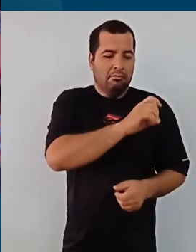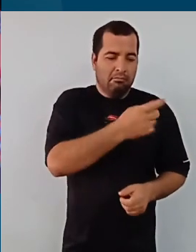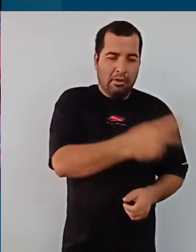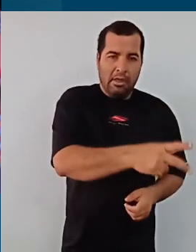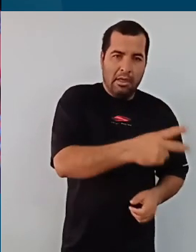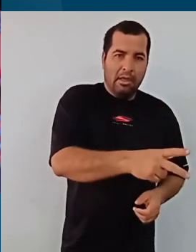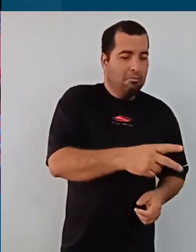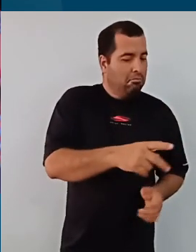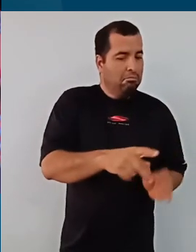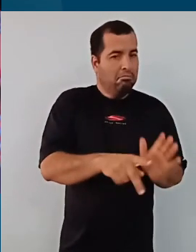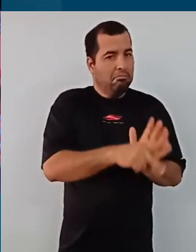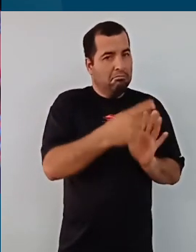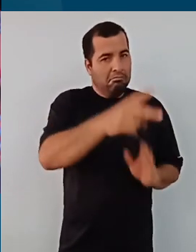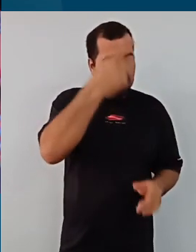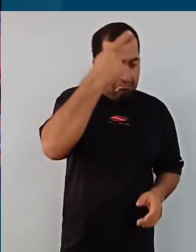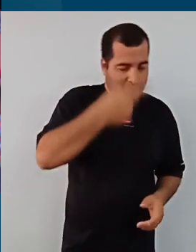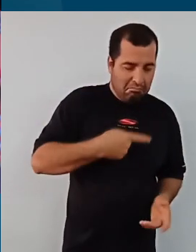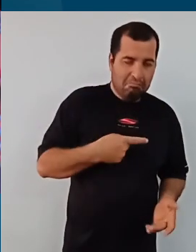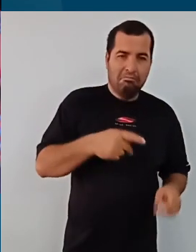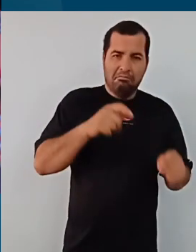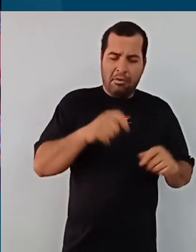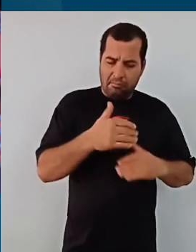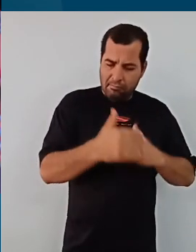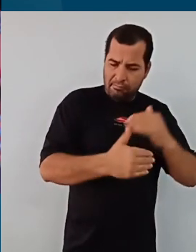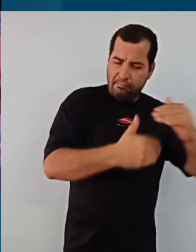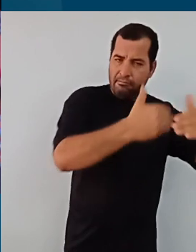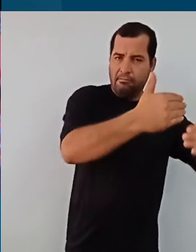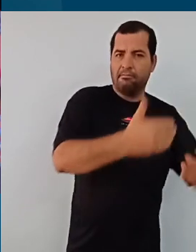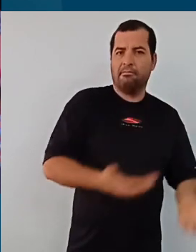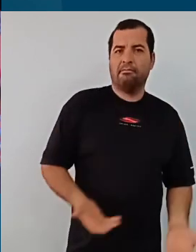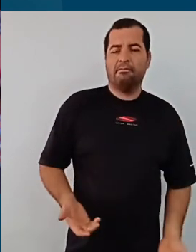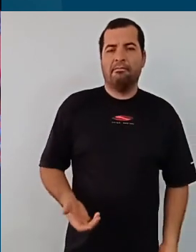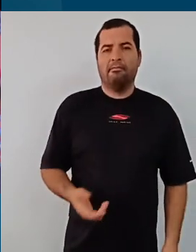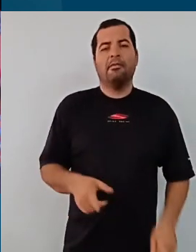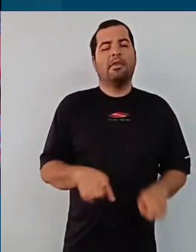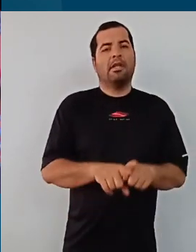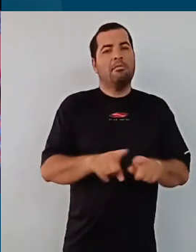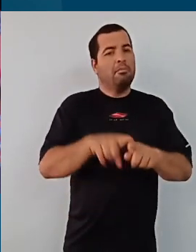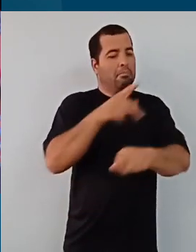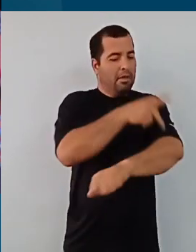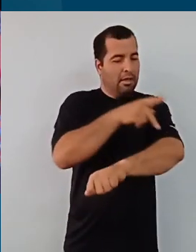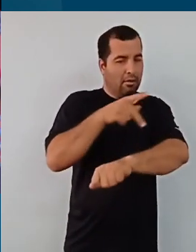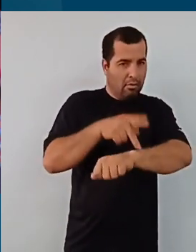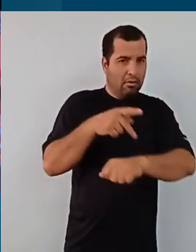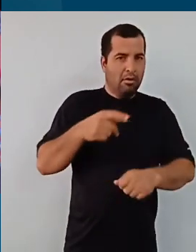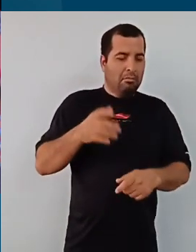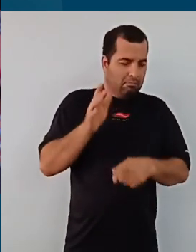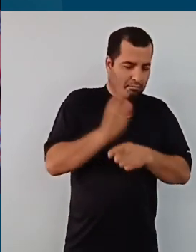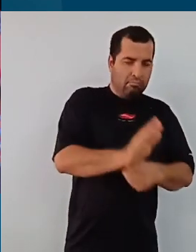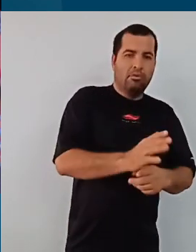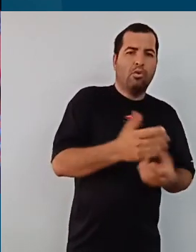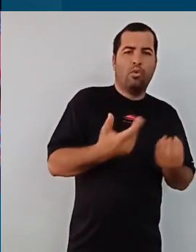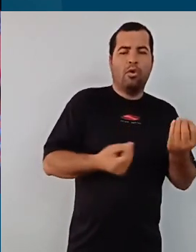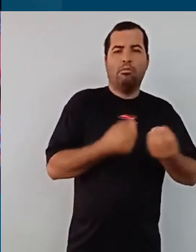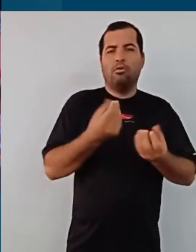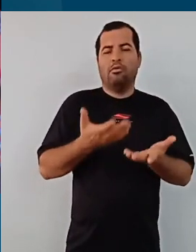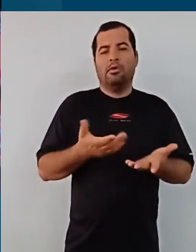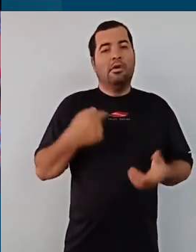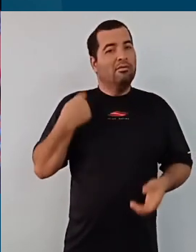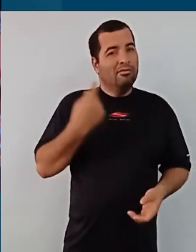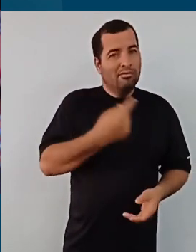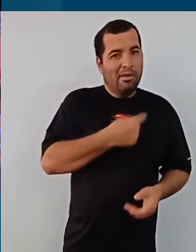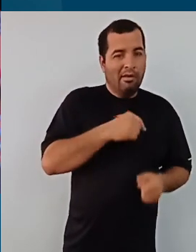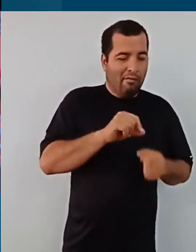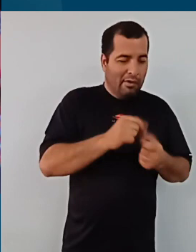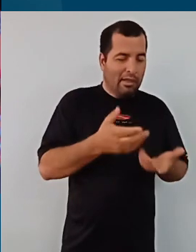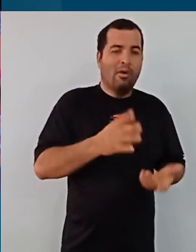próprios procedimentos. Os projetos são organizações didáticas de possível ação pedagógica. Deste modo, como mobilizar